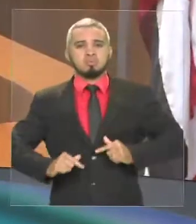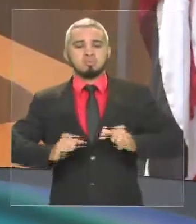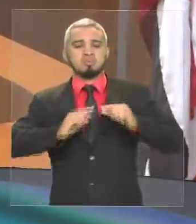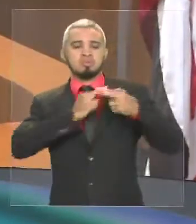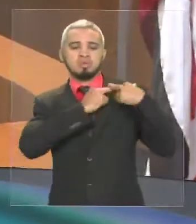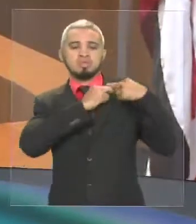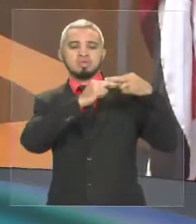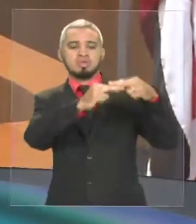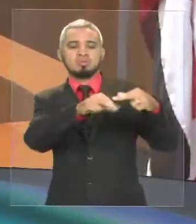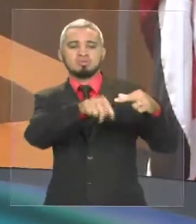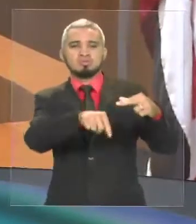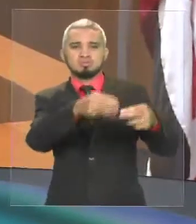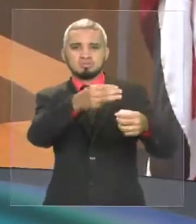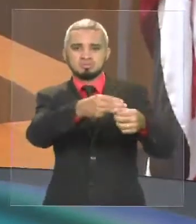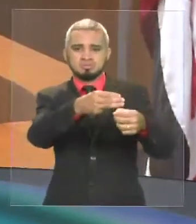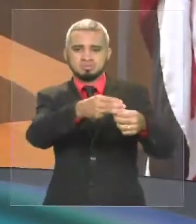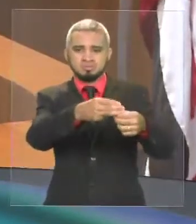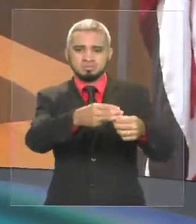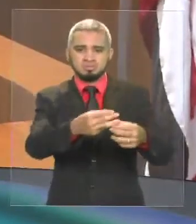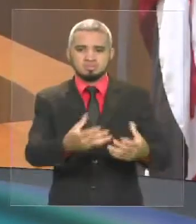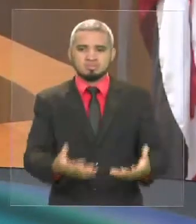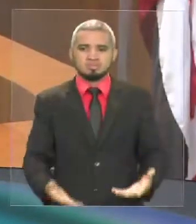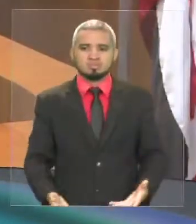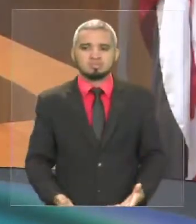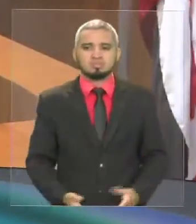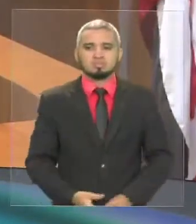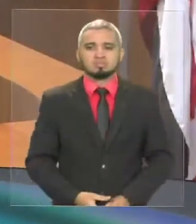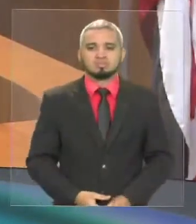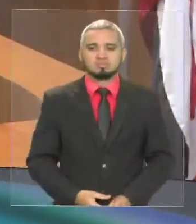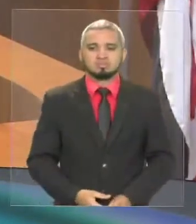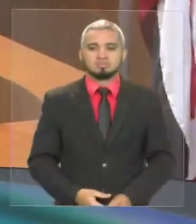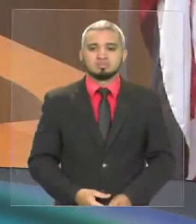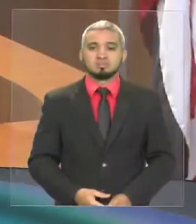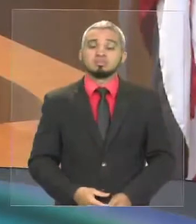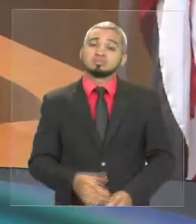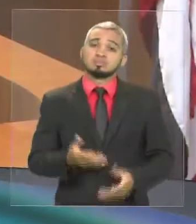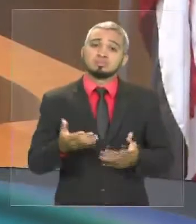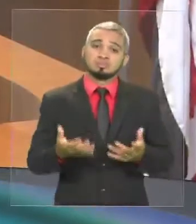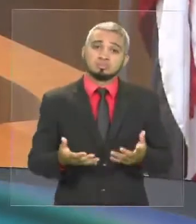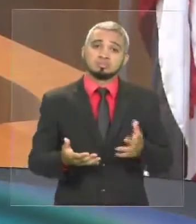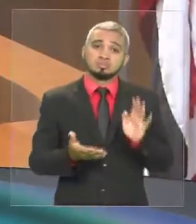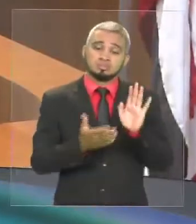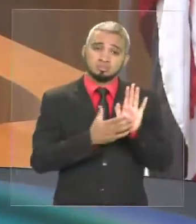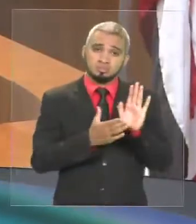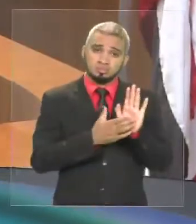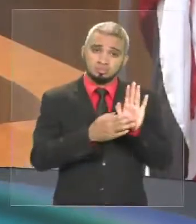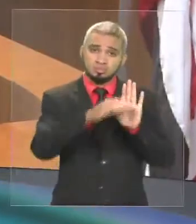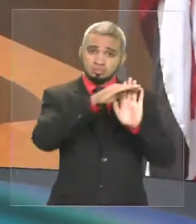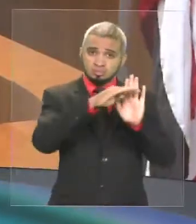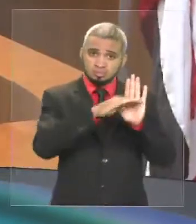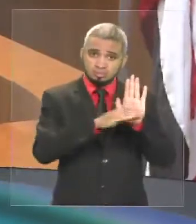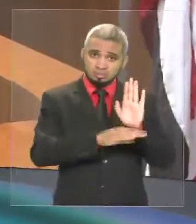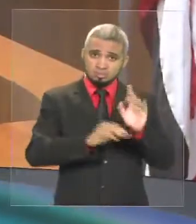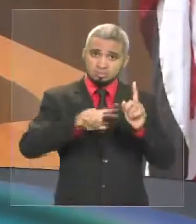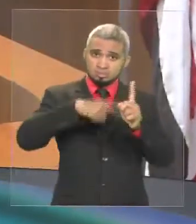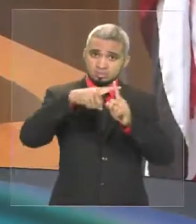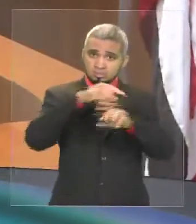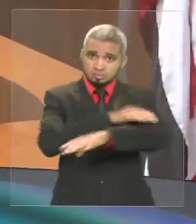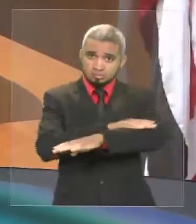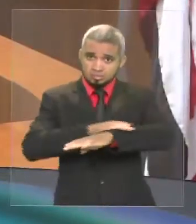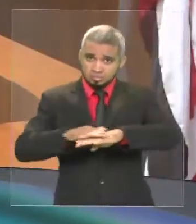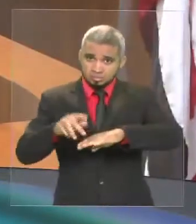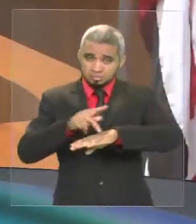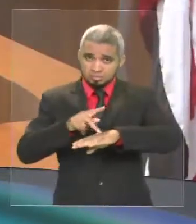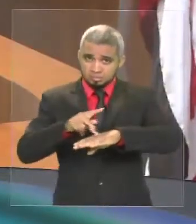dos municípios. Mas eu vou além. Ainda em relação ao programa Mais Asfalto, a lei que o governo quer